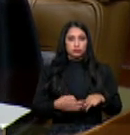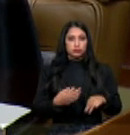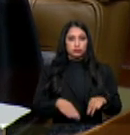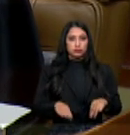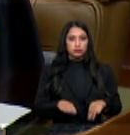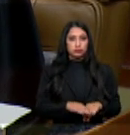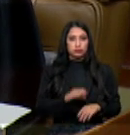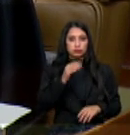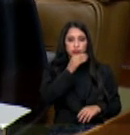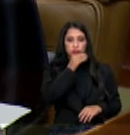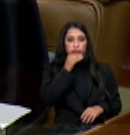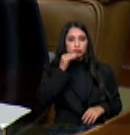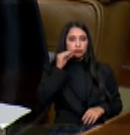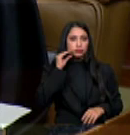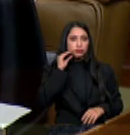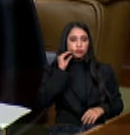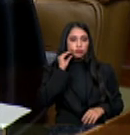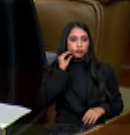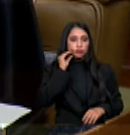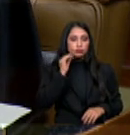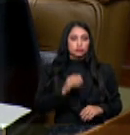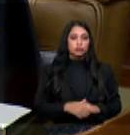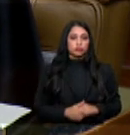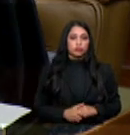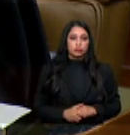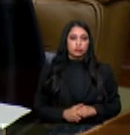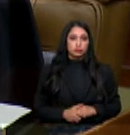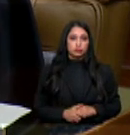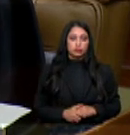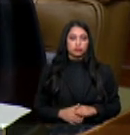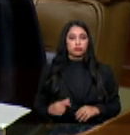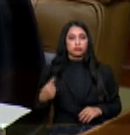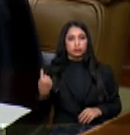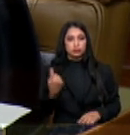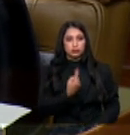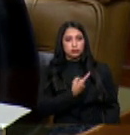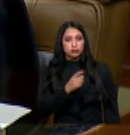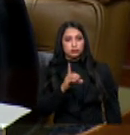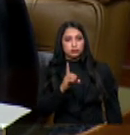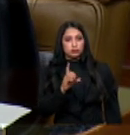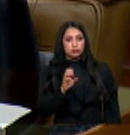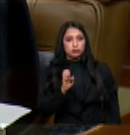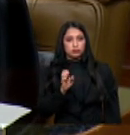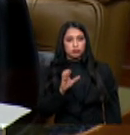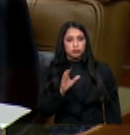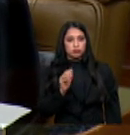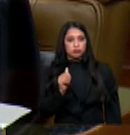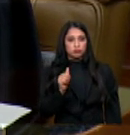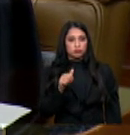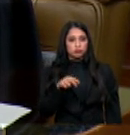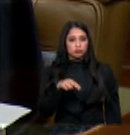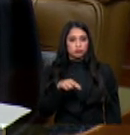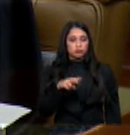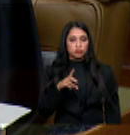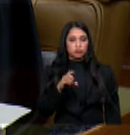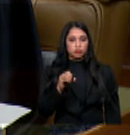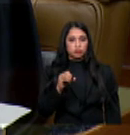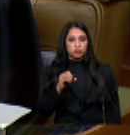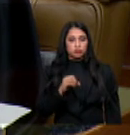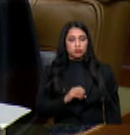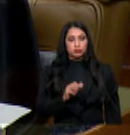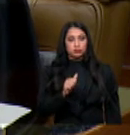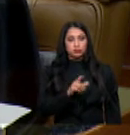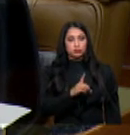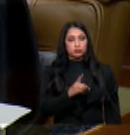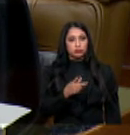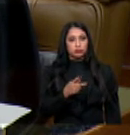ministro Celso de Mello, nosso decano. Em pauta, DPF 381, requerente